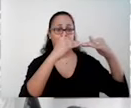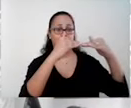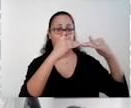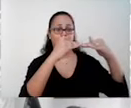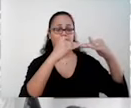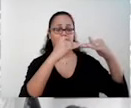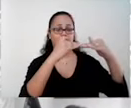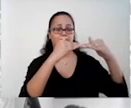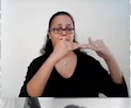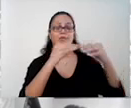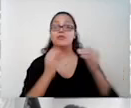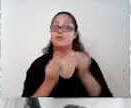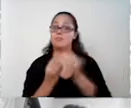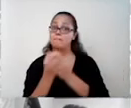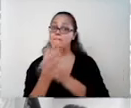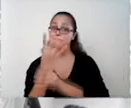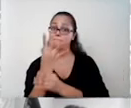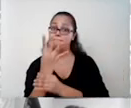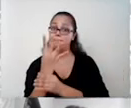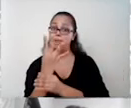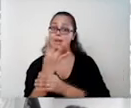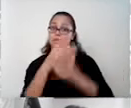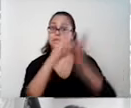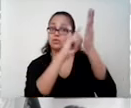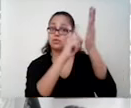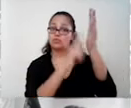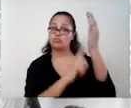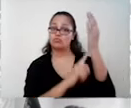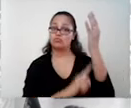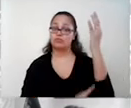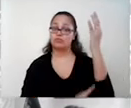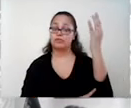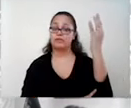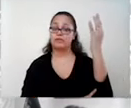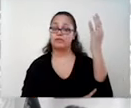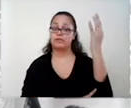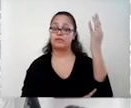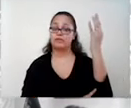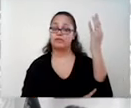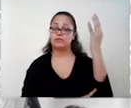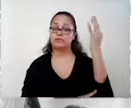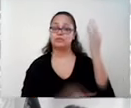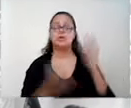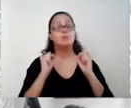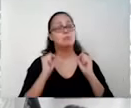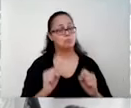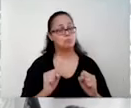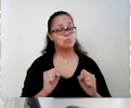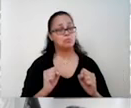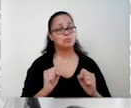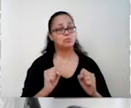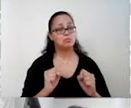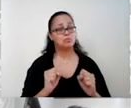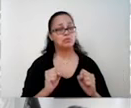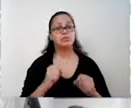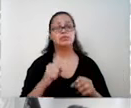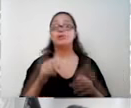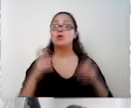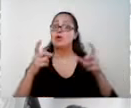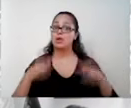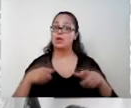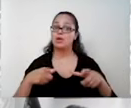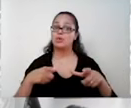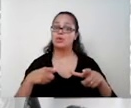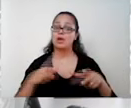foram plantas que tinham vasos condutores, foi possível que essas plantas habitassem ambientes mais secos e esses mesmos